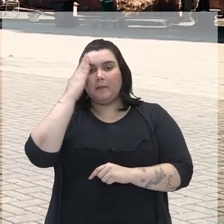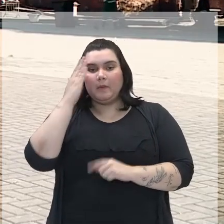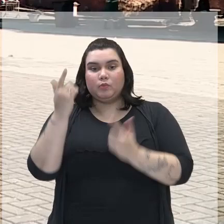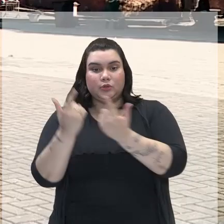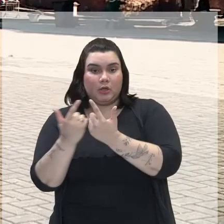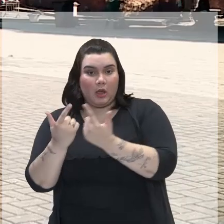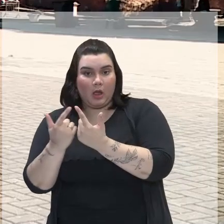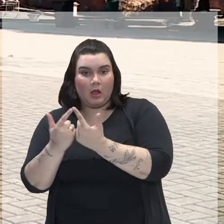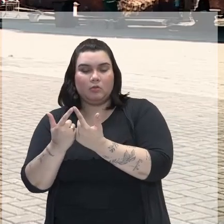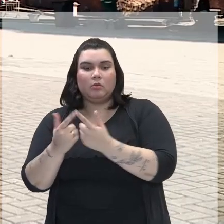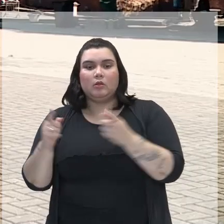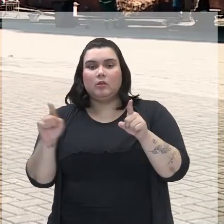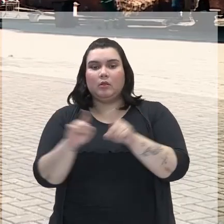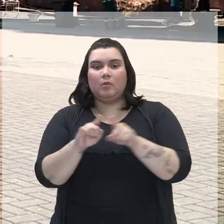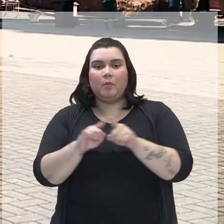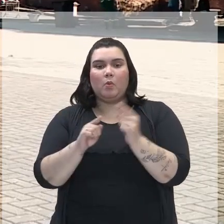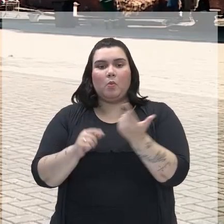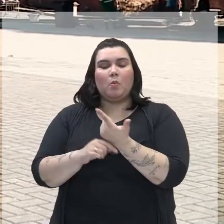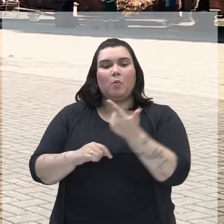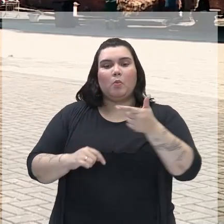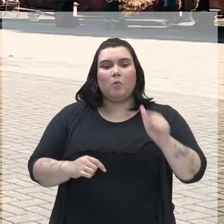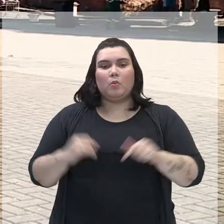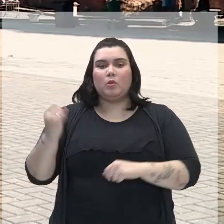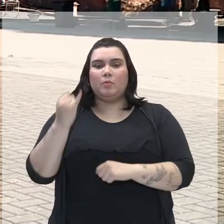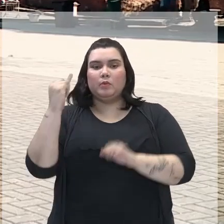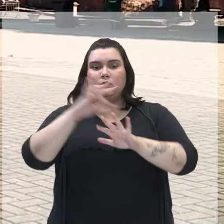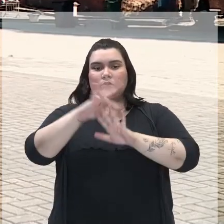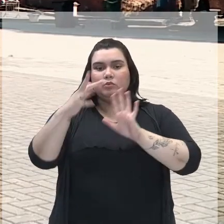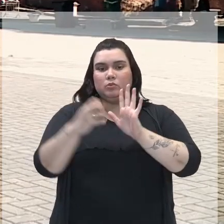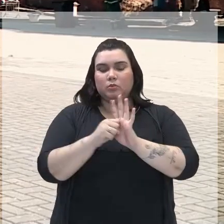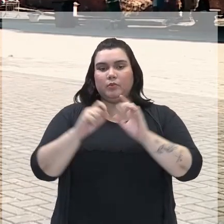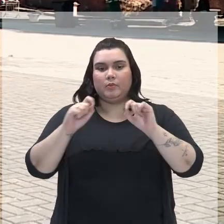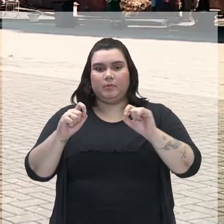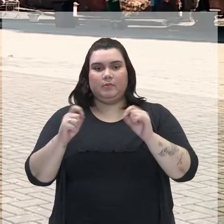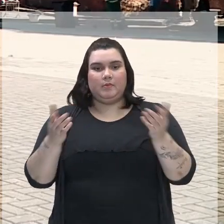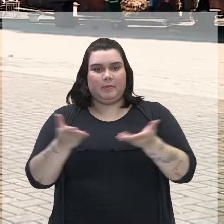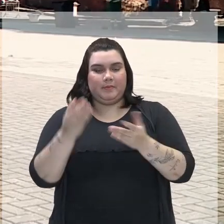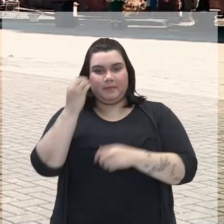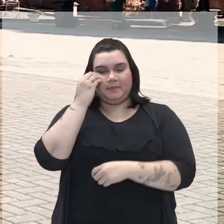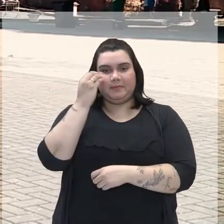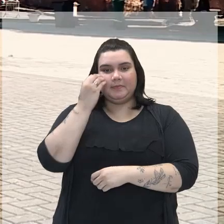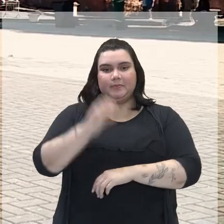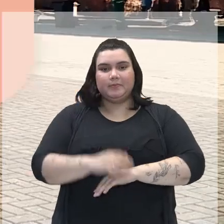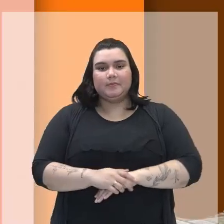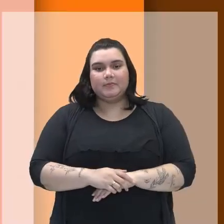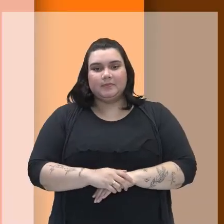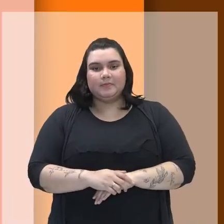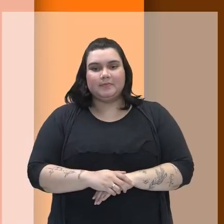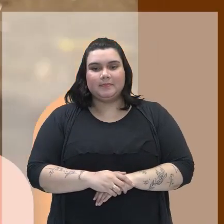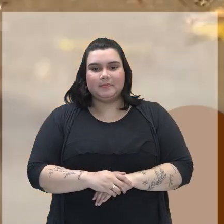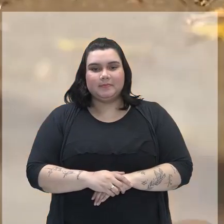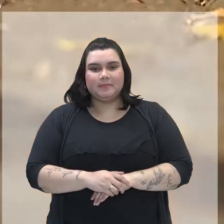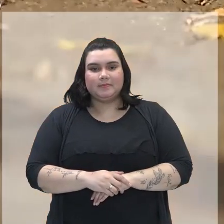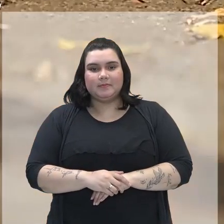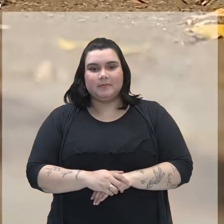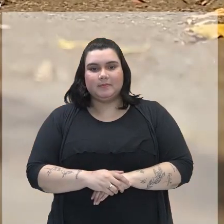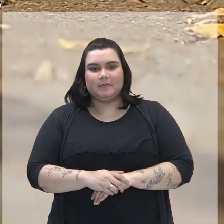teatro, temos também um outro importante símbolo do momento que a gente vai ver na sequência.